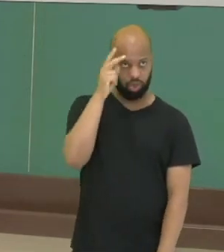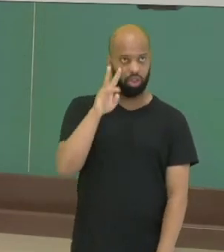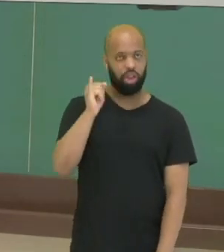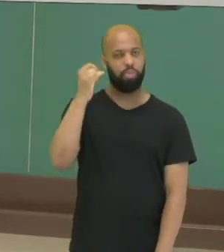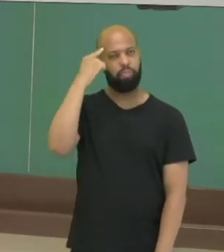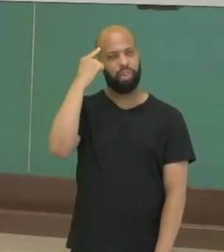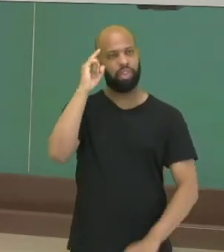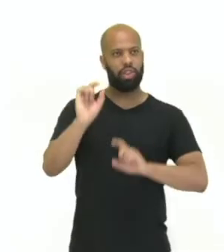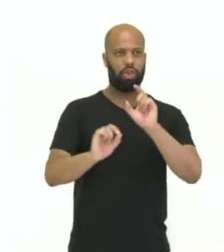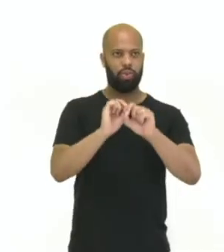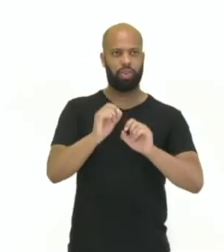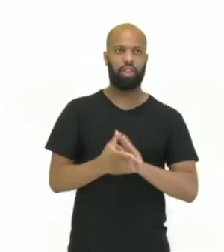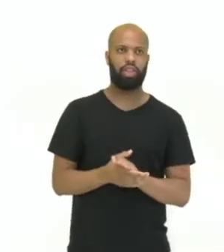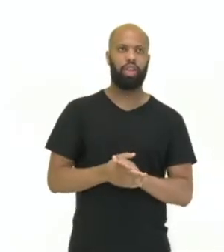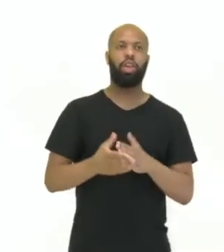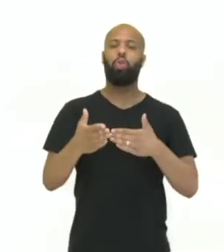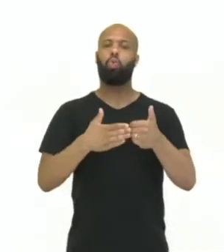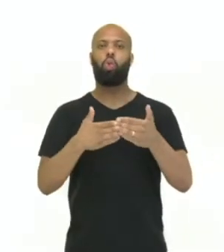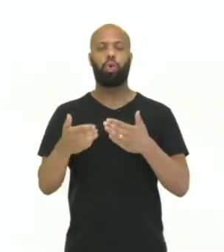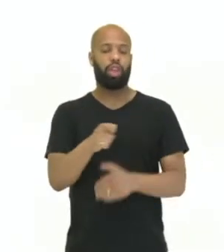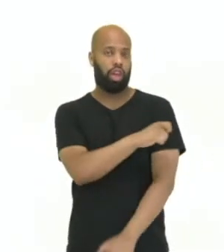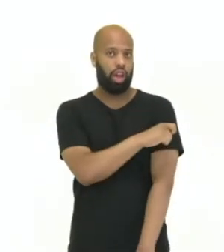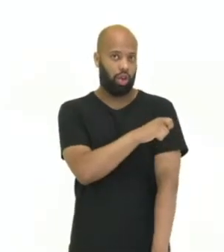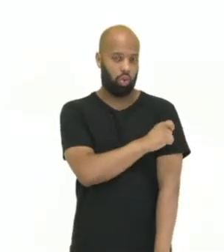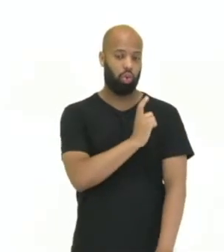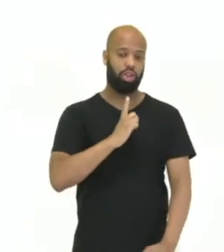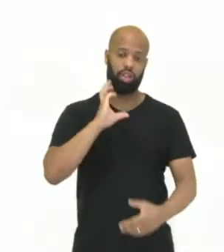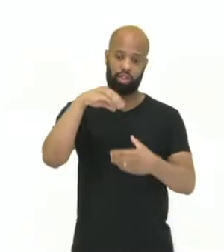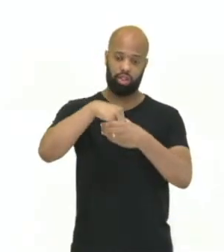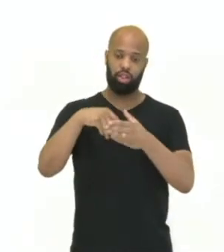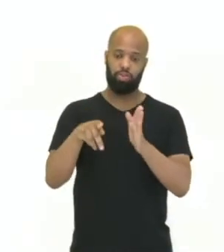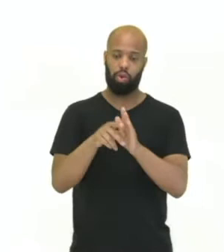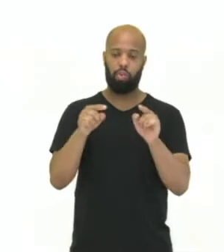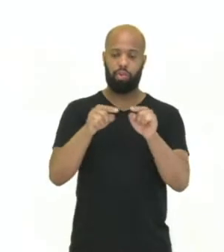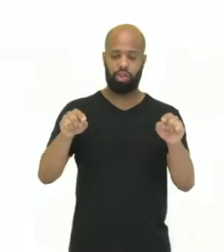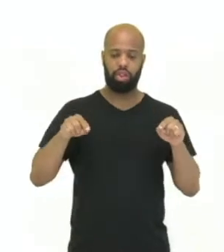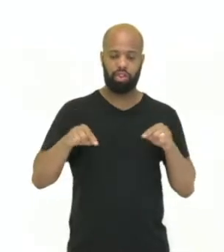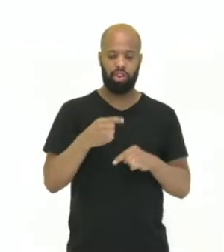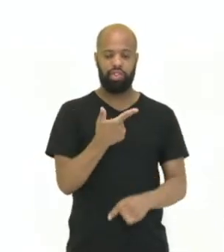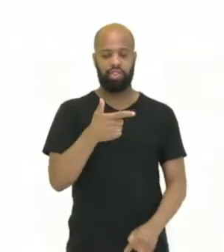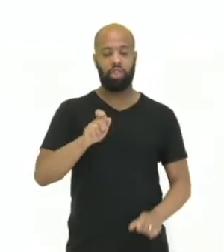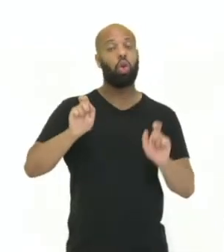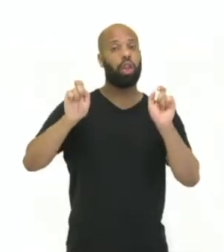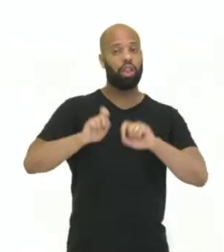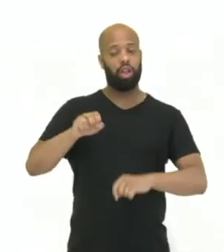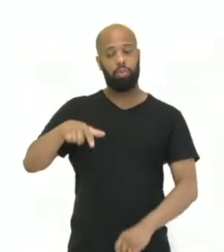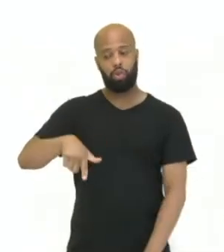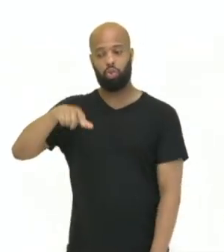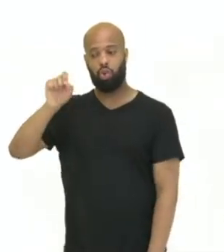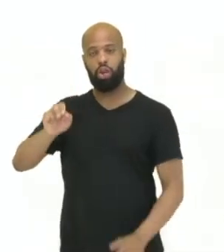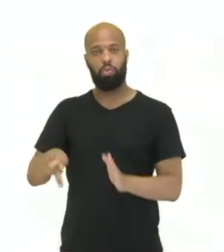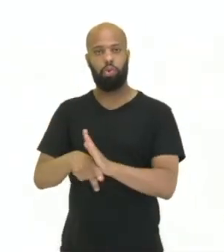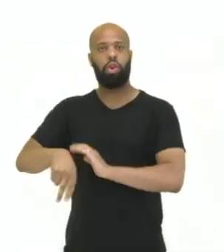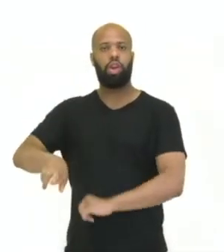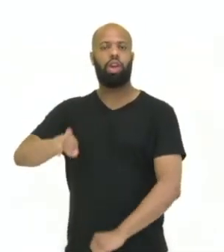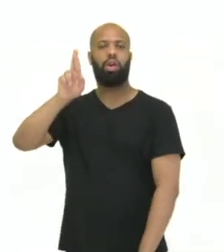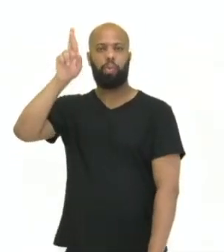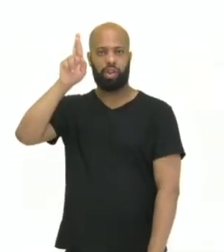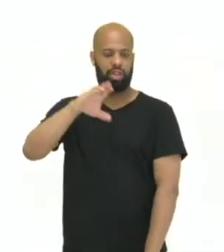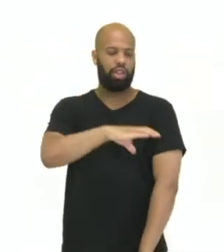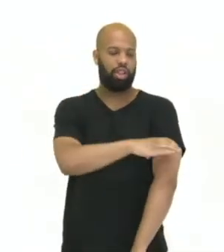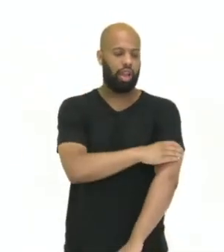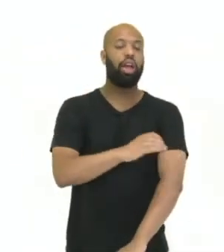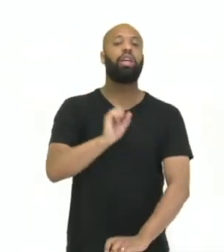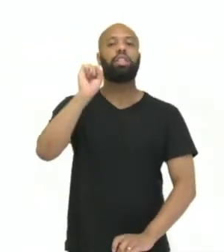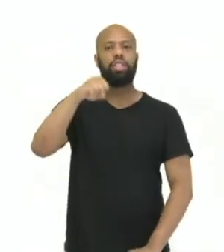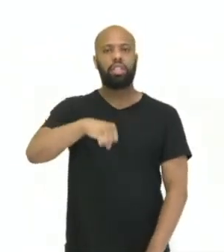o seguinte, ó. Qualquer um dos 25 alunos da sala pode ser o representante. Sim, se eu tenho